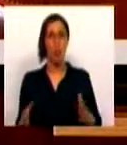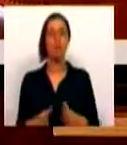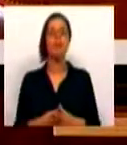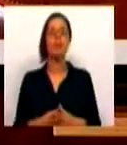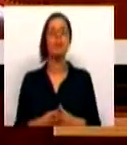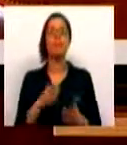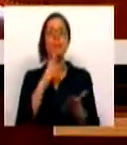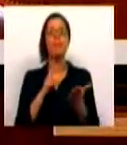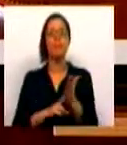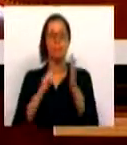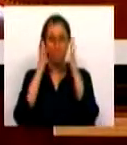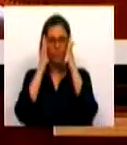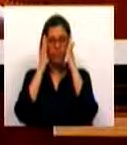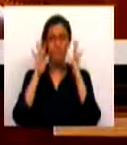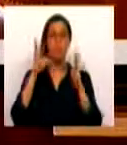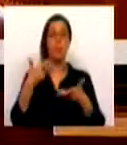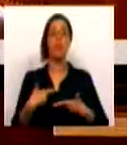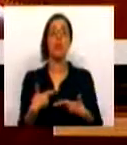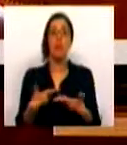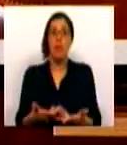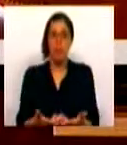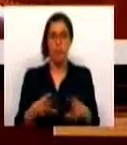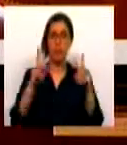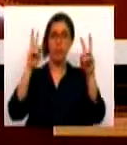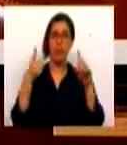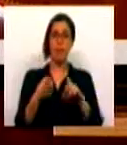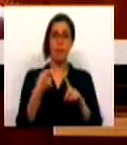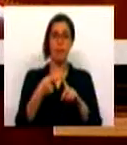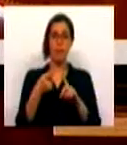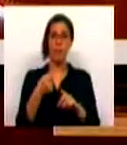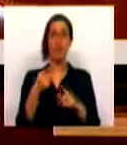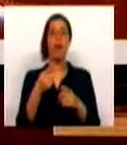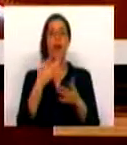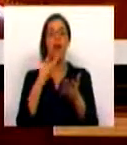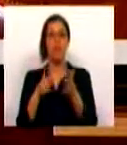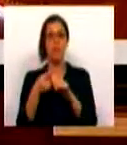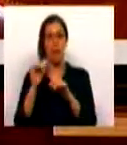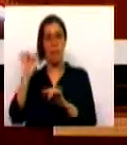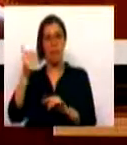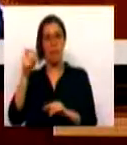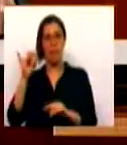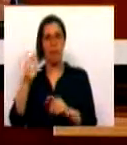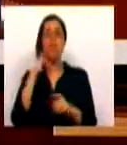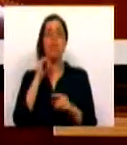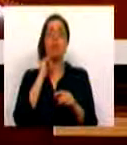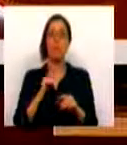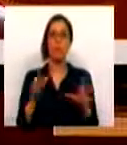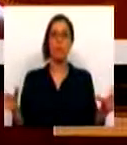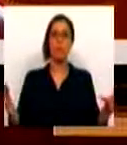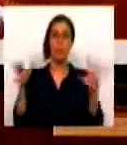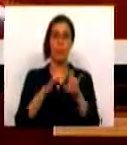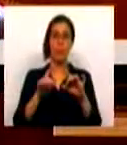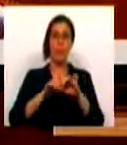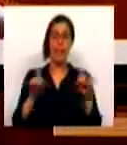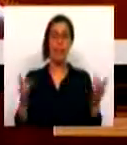o facto de sermos país convidado, país tema na Feira do Livro do Guadalajara, permite, mais uma vez combinando as